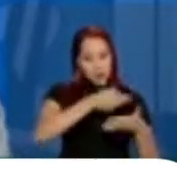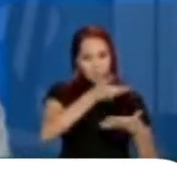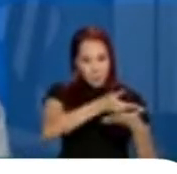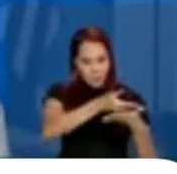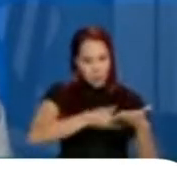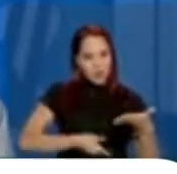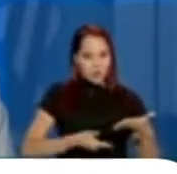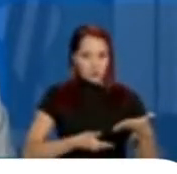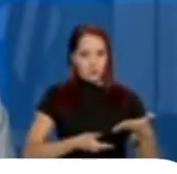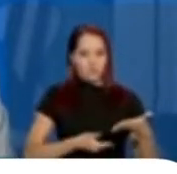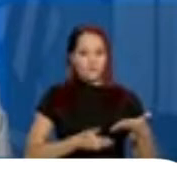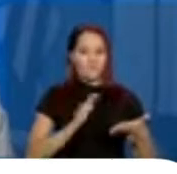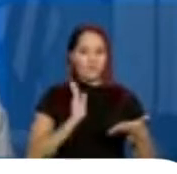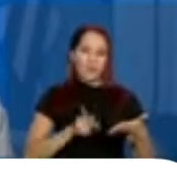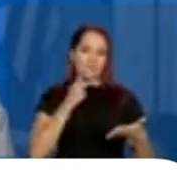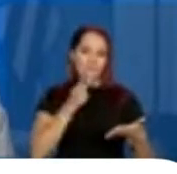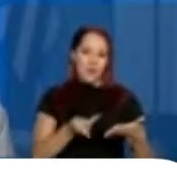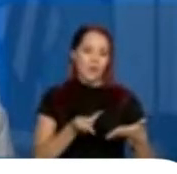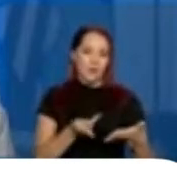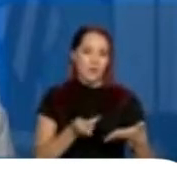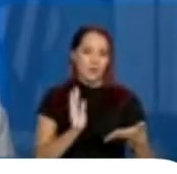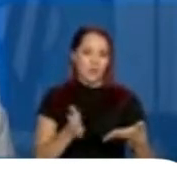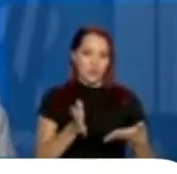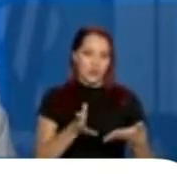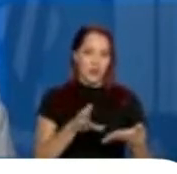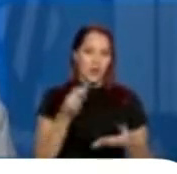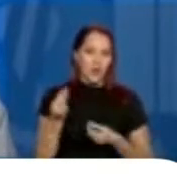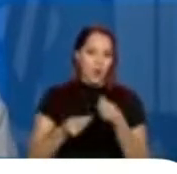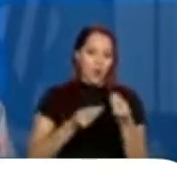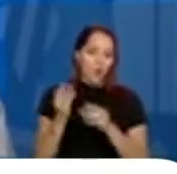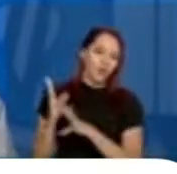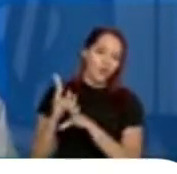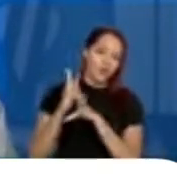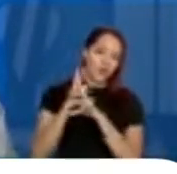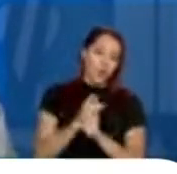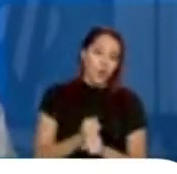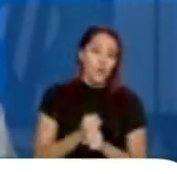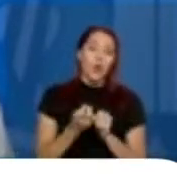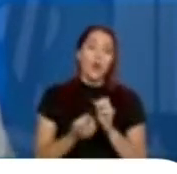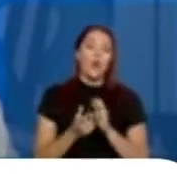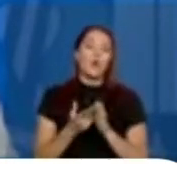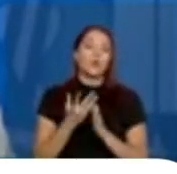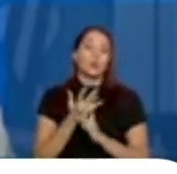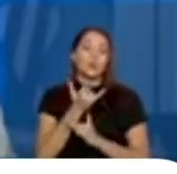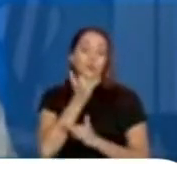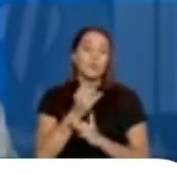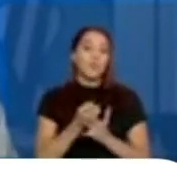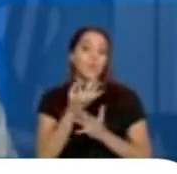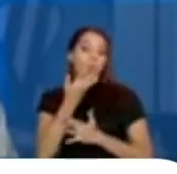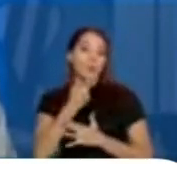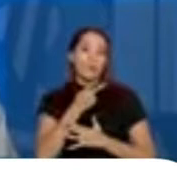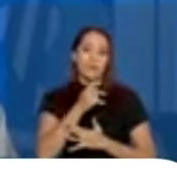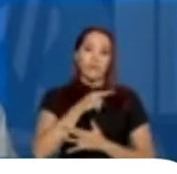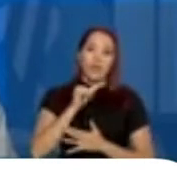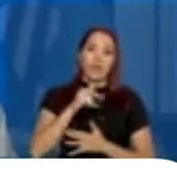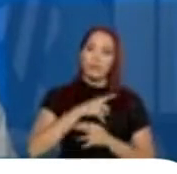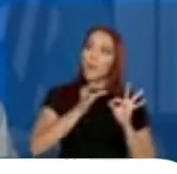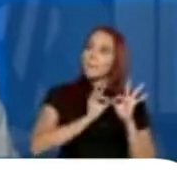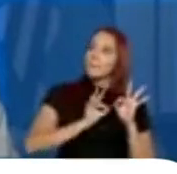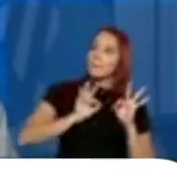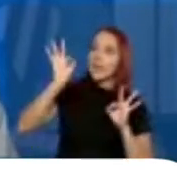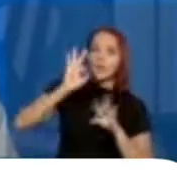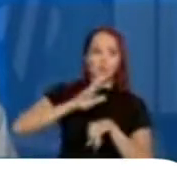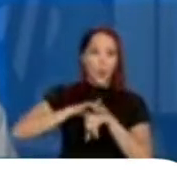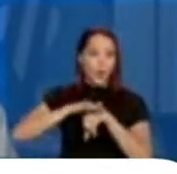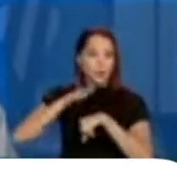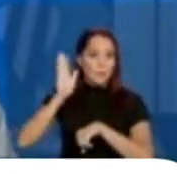Nós já referimos aqui a respeito do total do pico de casos, né? Falamos já na resposta anterior.